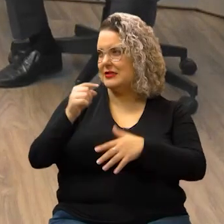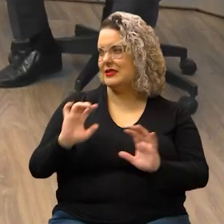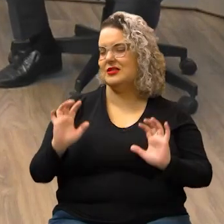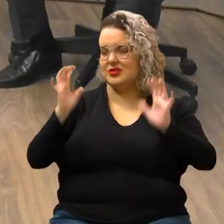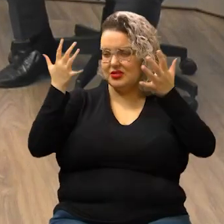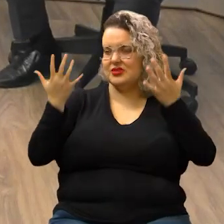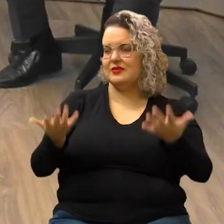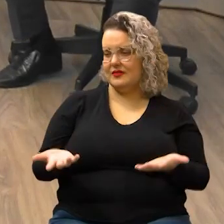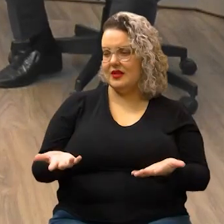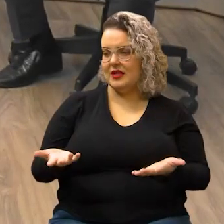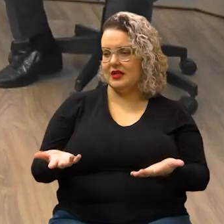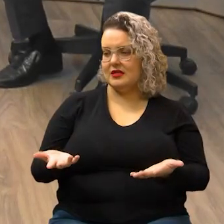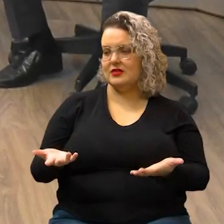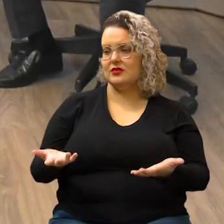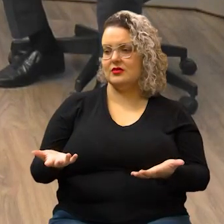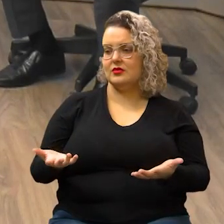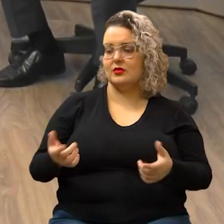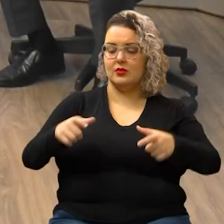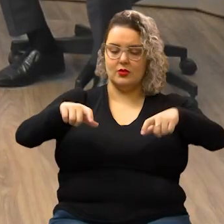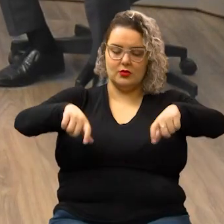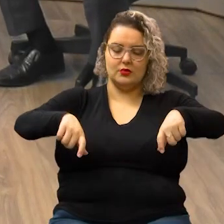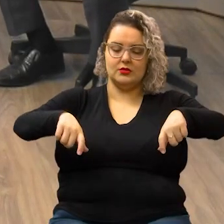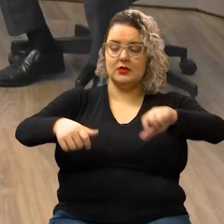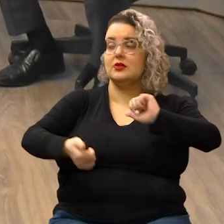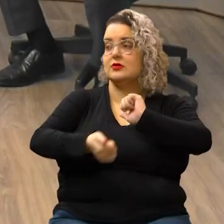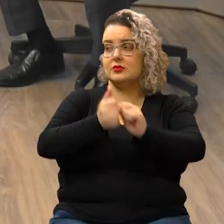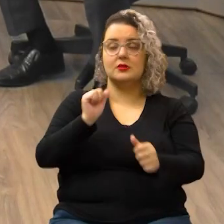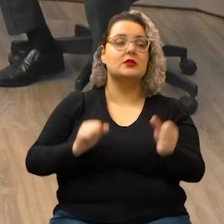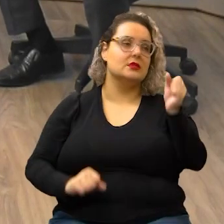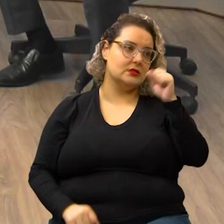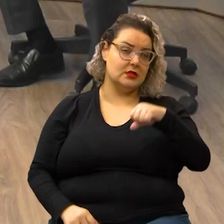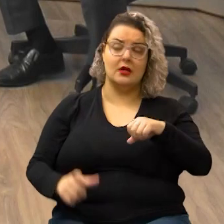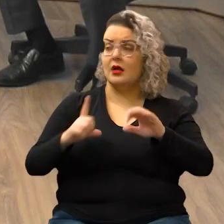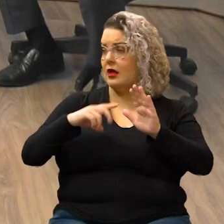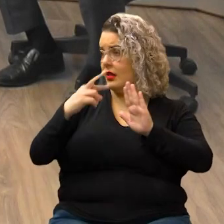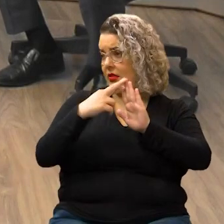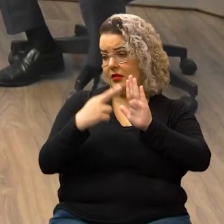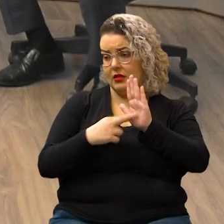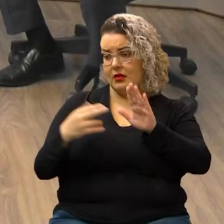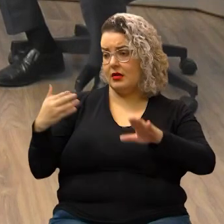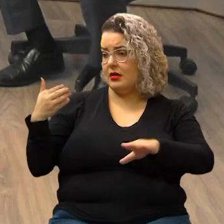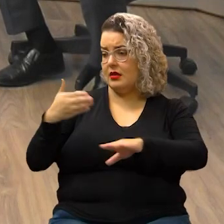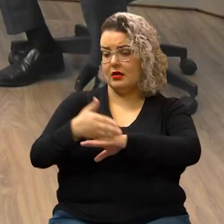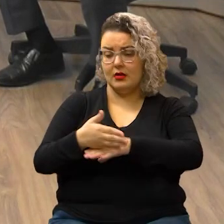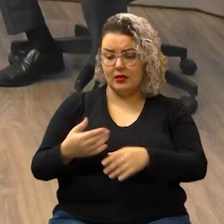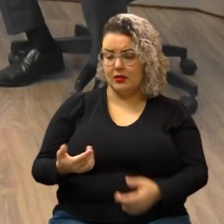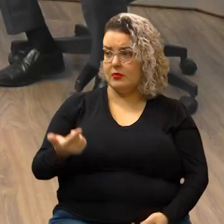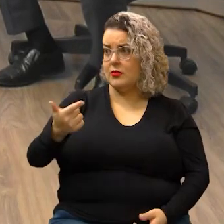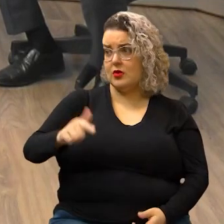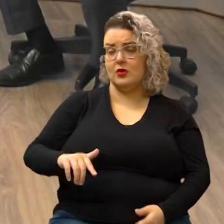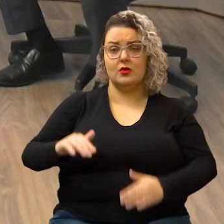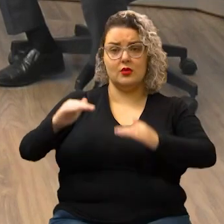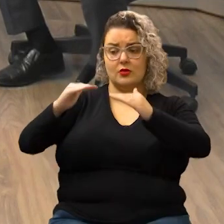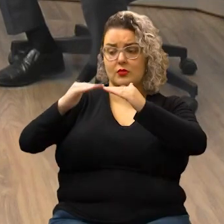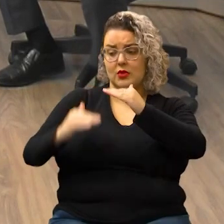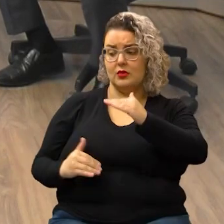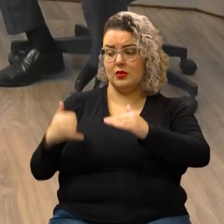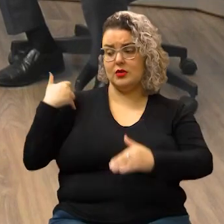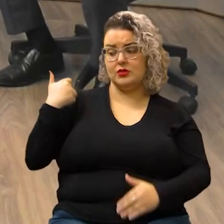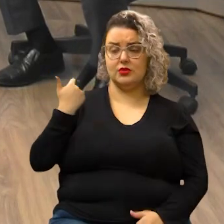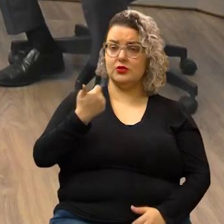festas, tudo, um estádio de futebol, Tá. né? Existem regras para ingresso e permanência de menores de 18